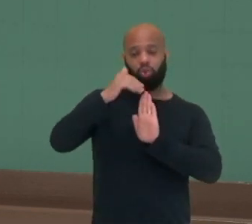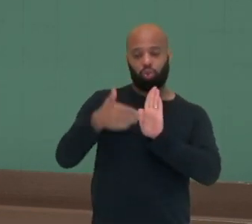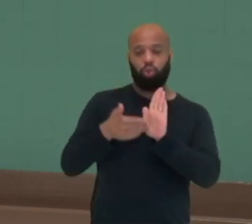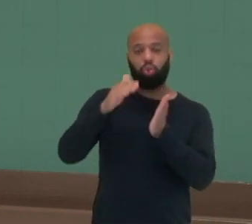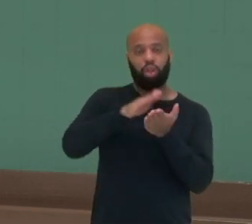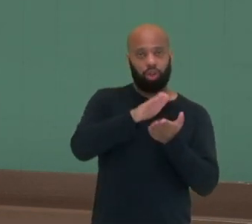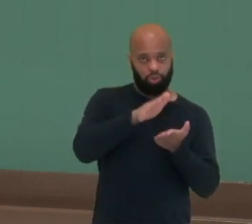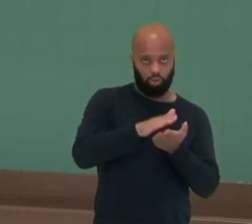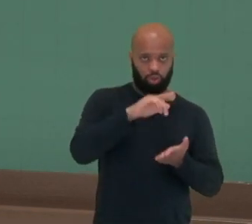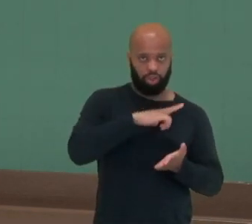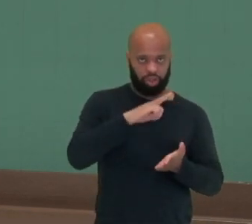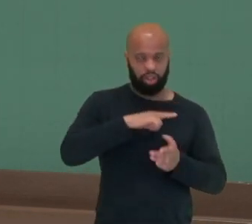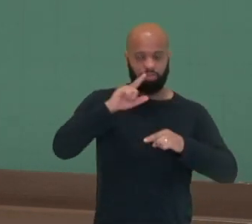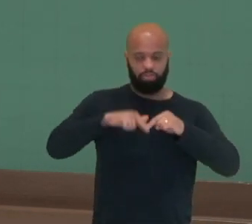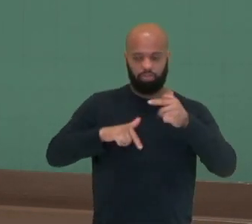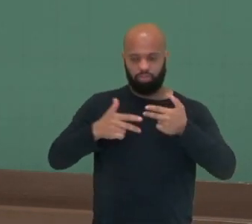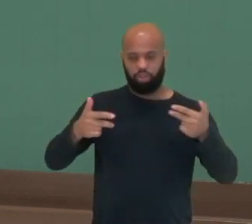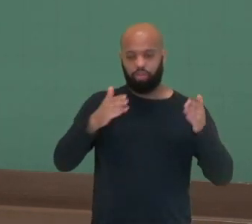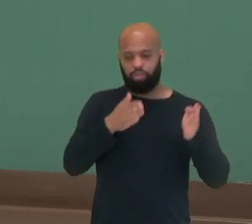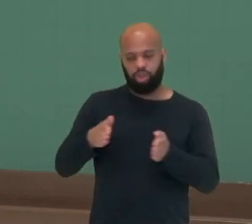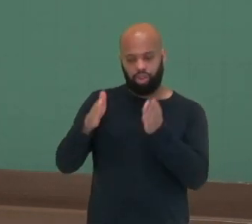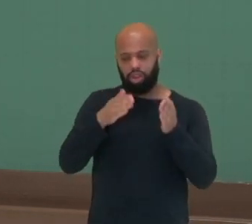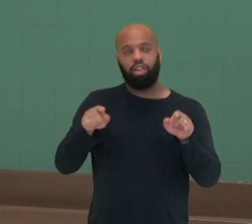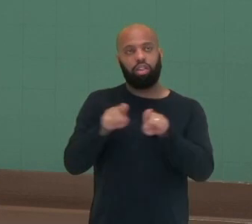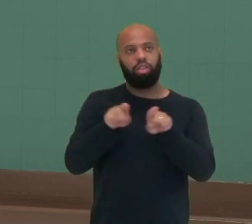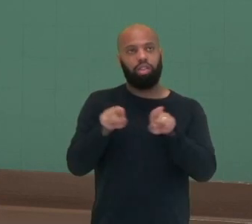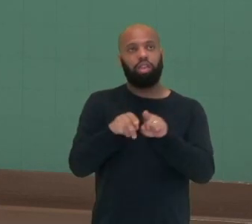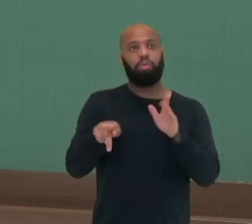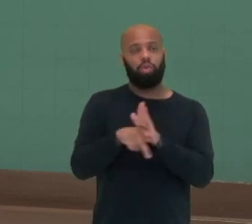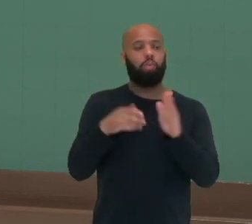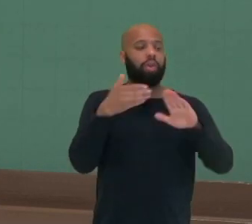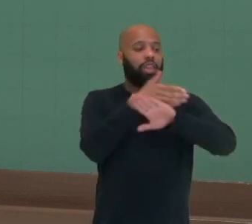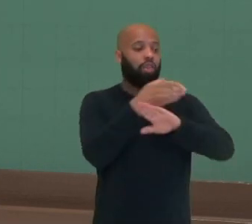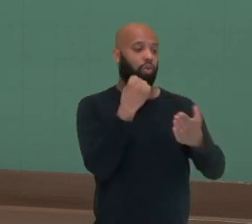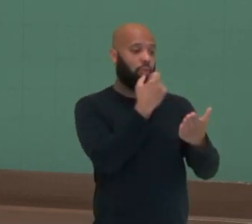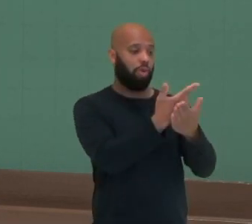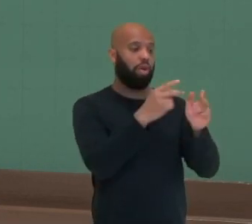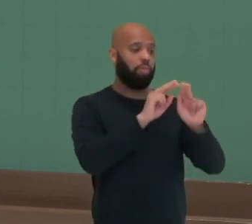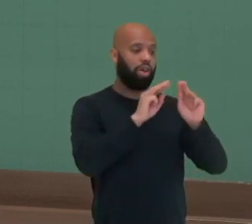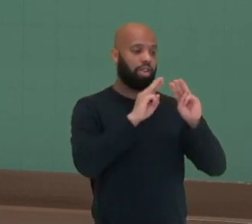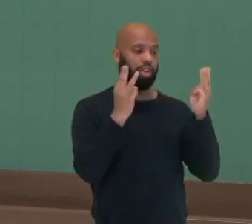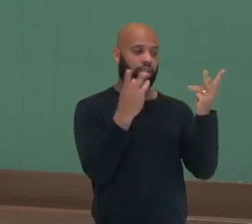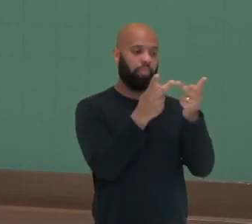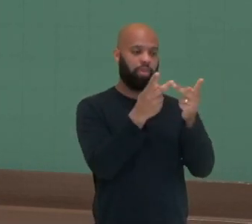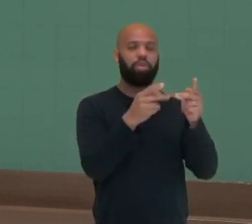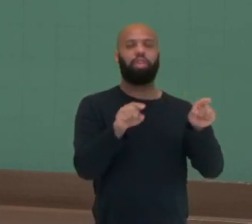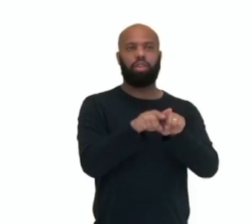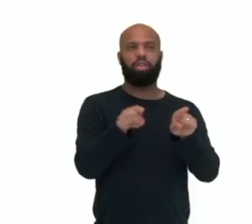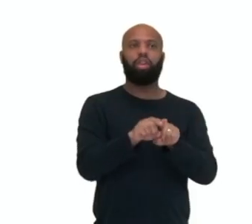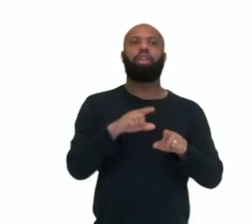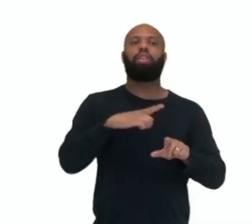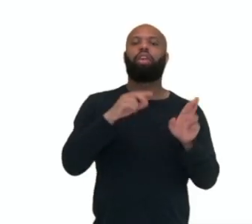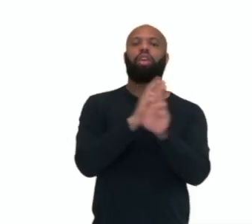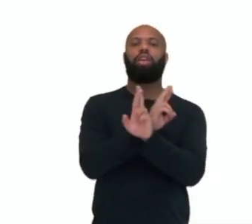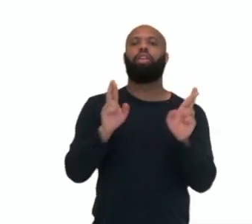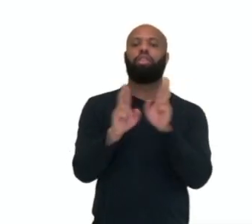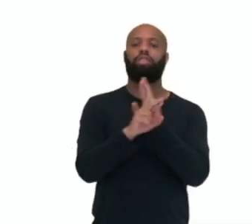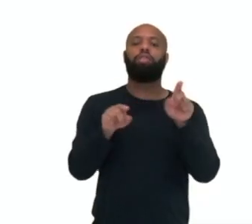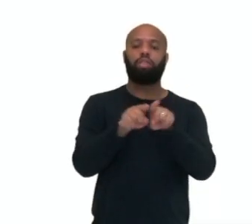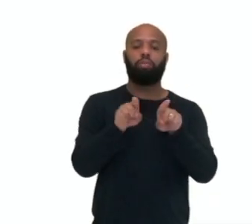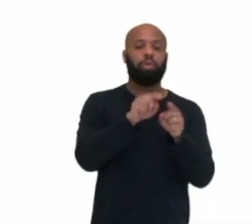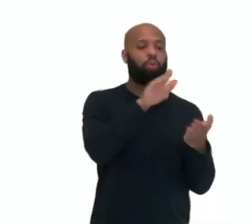custos envolvidos com a produção, inclusive para ir comprar a matéria-prima que a gente vai necessitar. E há uma relação